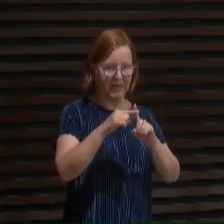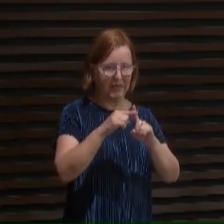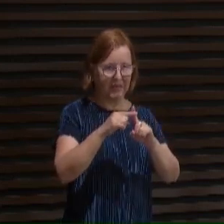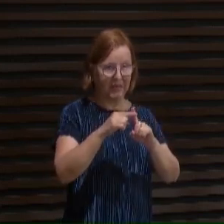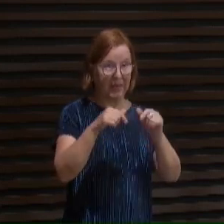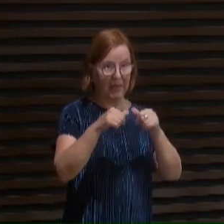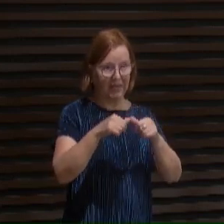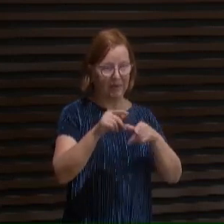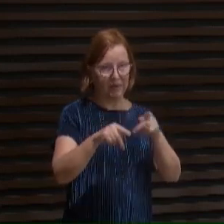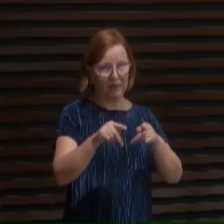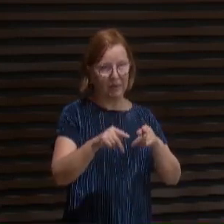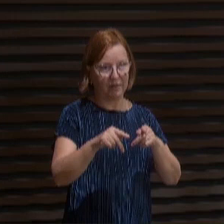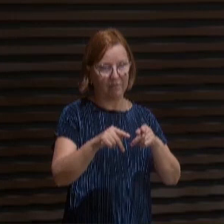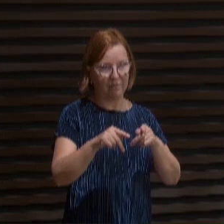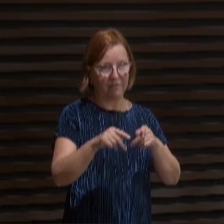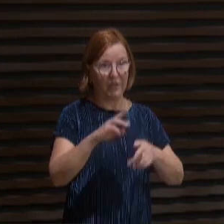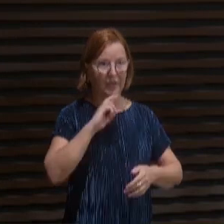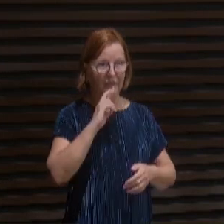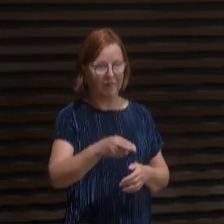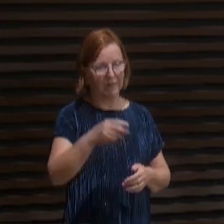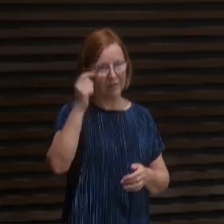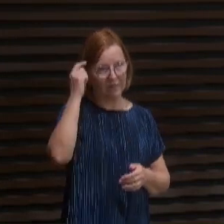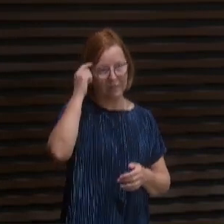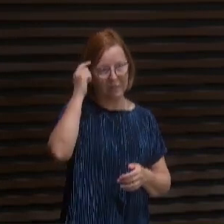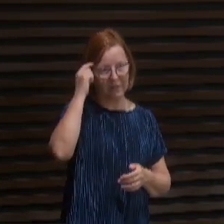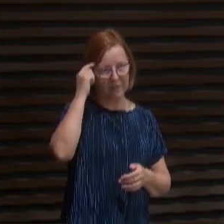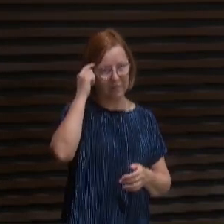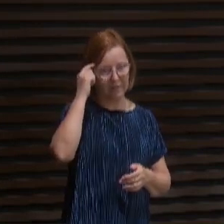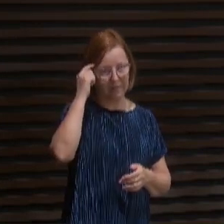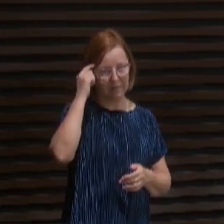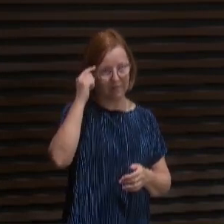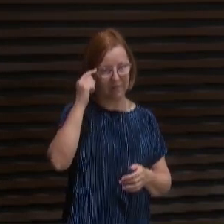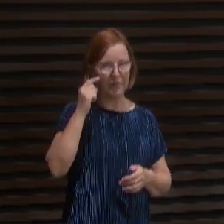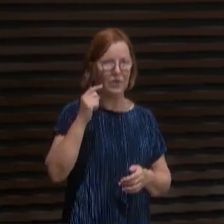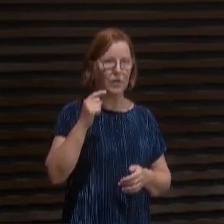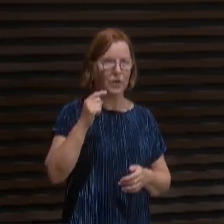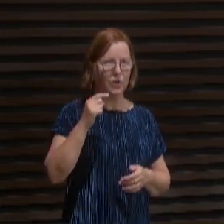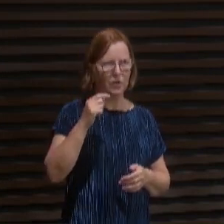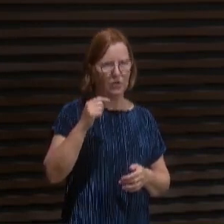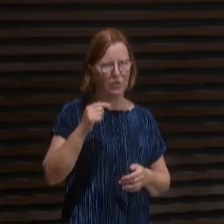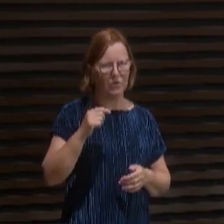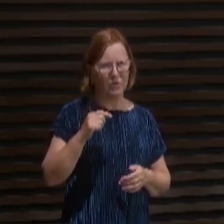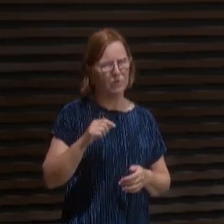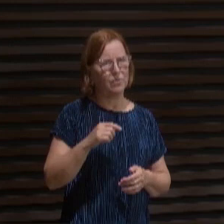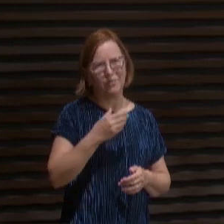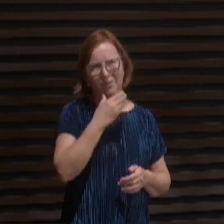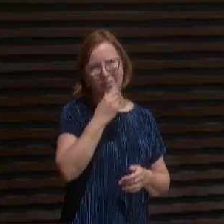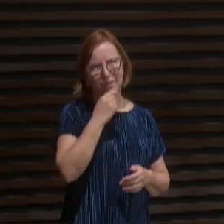são fruto do pensamento de Hermes Trismegisto. Aí tem que ir lá para trás,